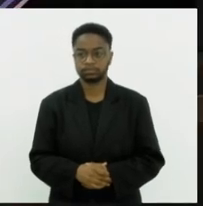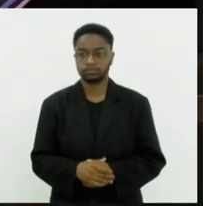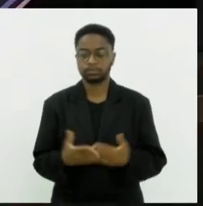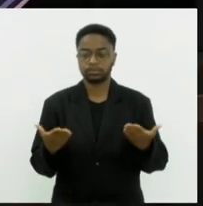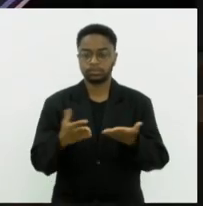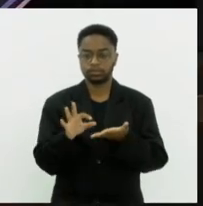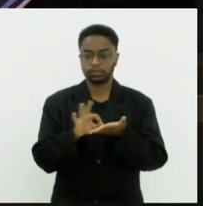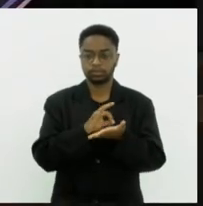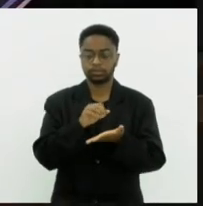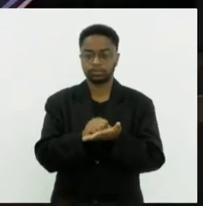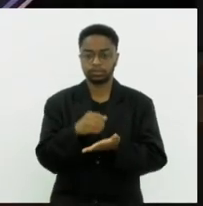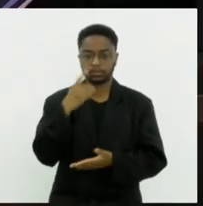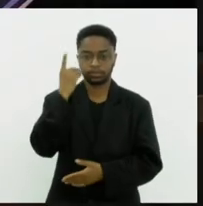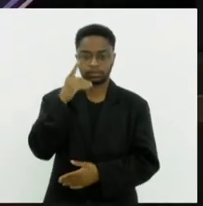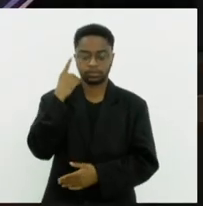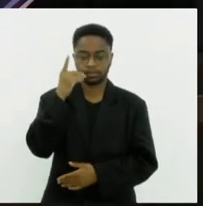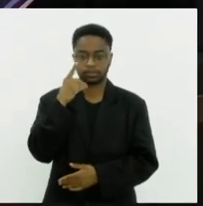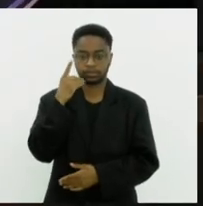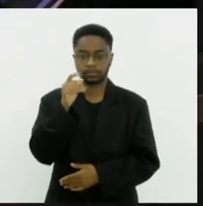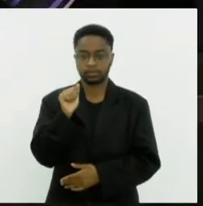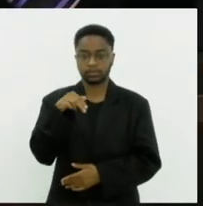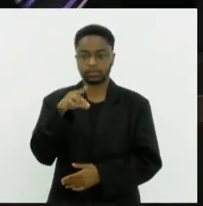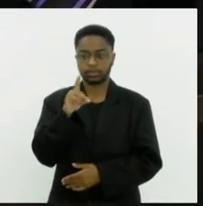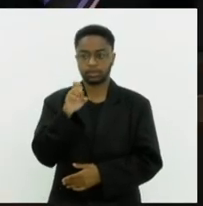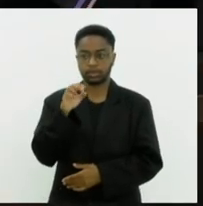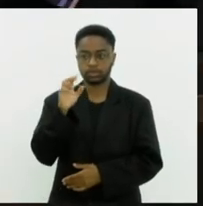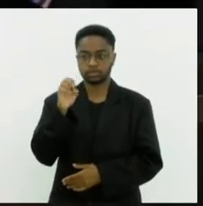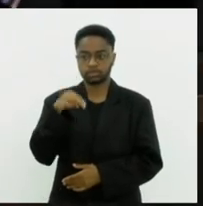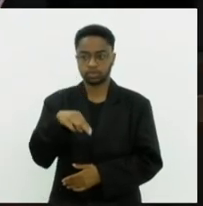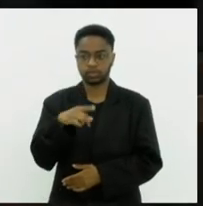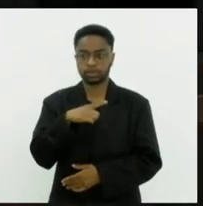Próximo orador inscrito é o nobre deputado Anderson